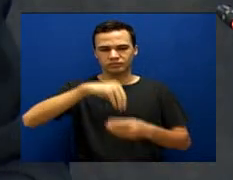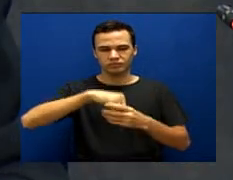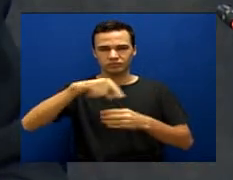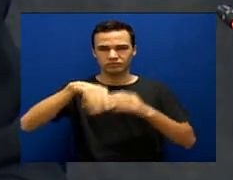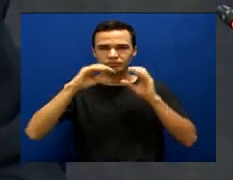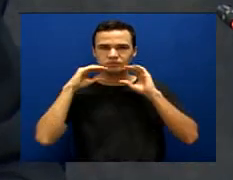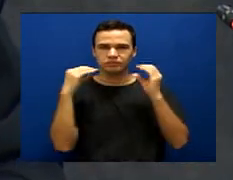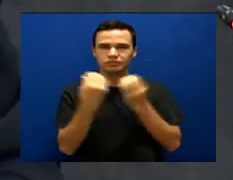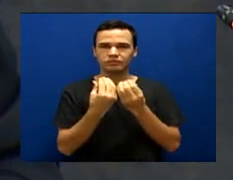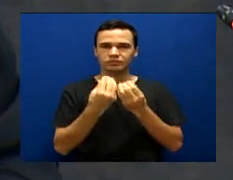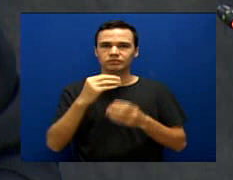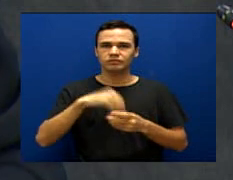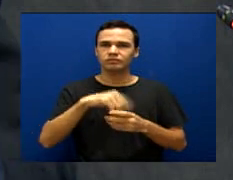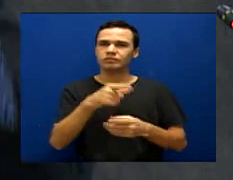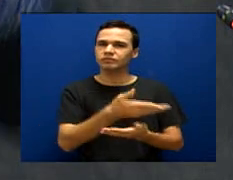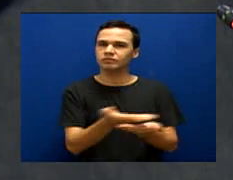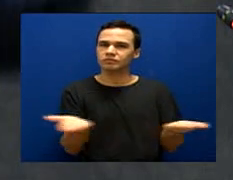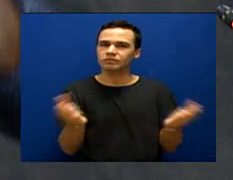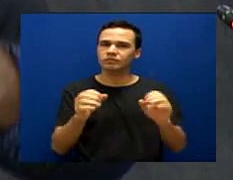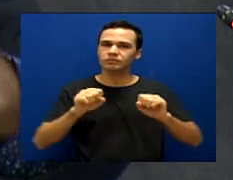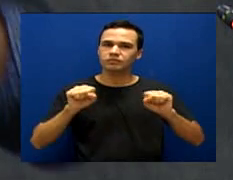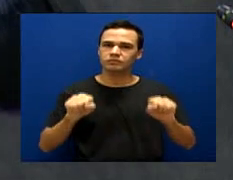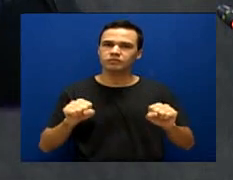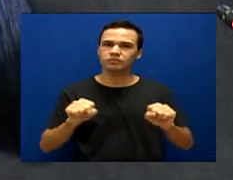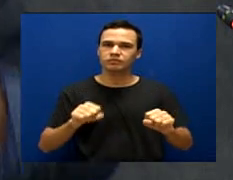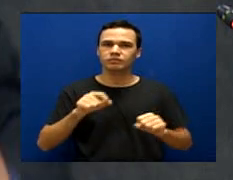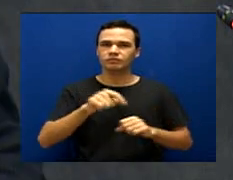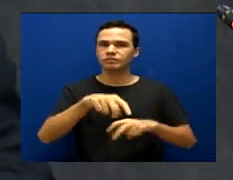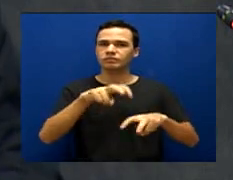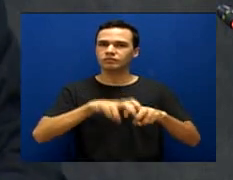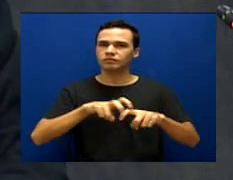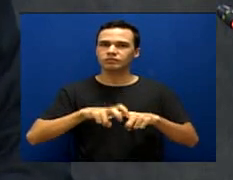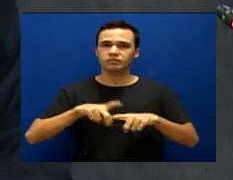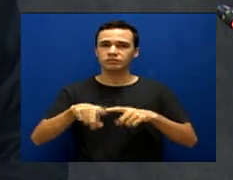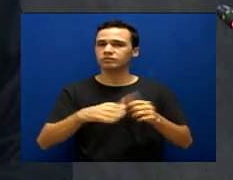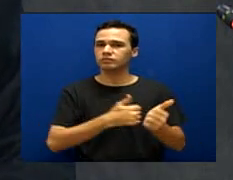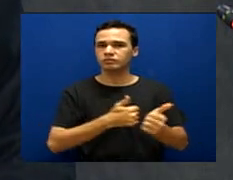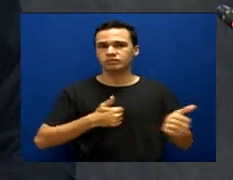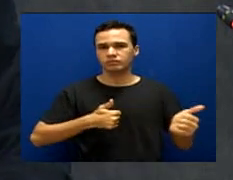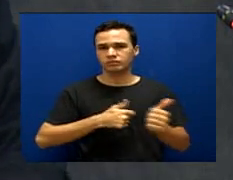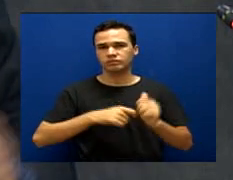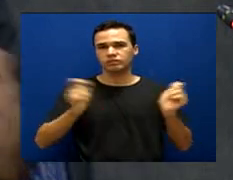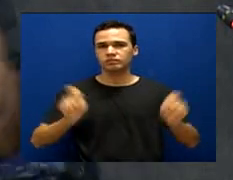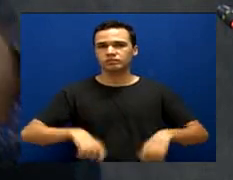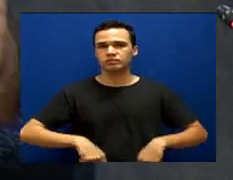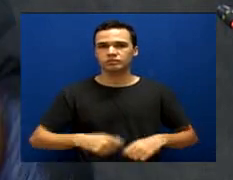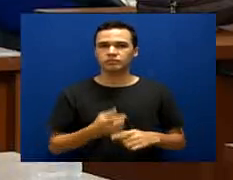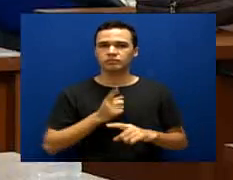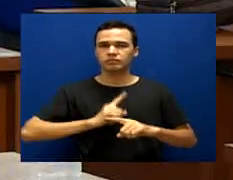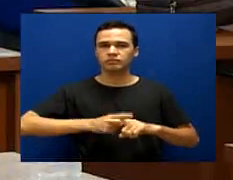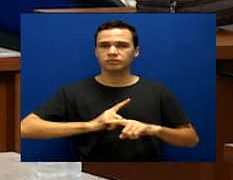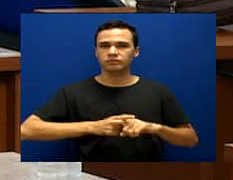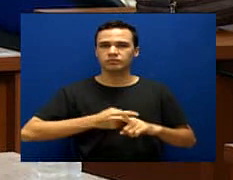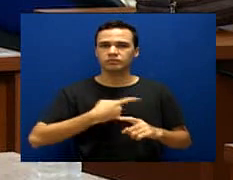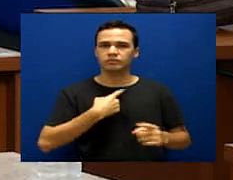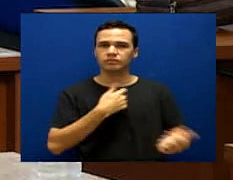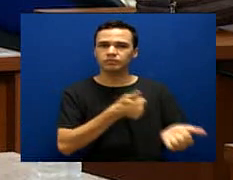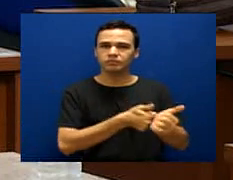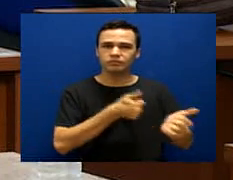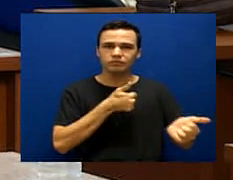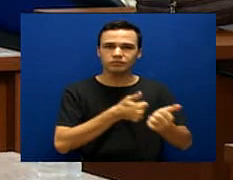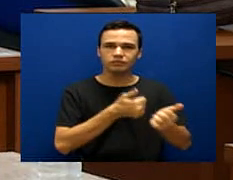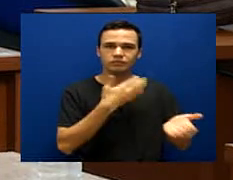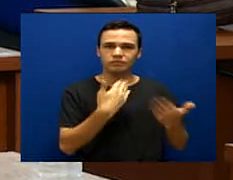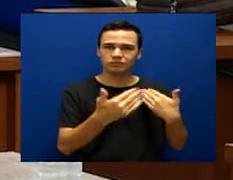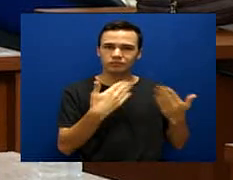na nossa plateia, que elas pudessem fazer assento aqui nas cadeiras aqui do nosso plenário, porque fica mais,